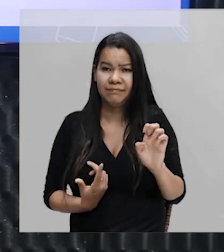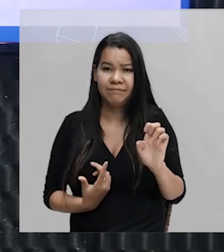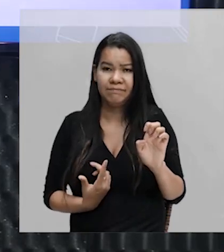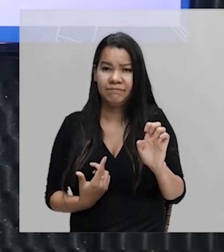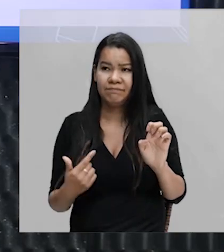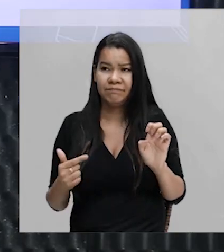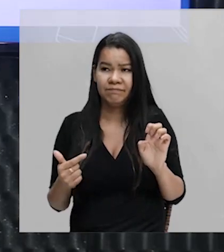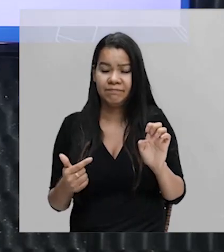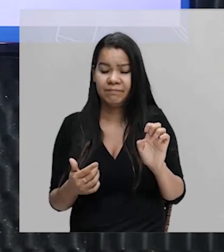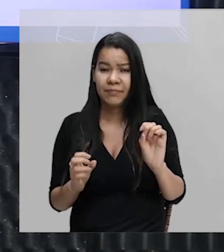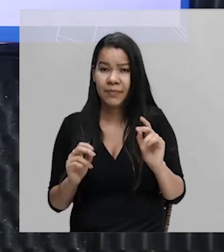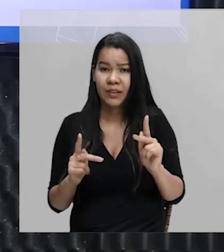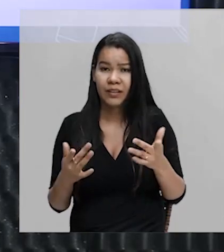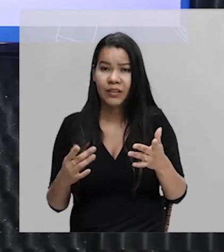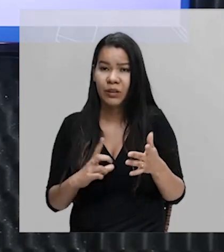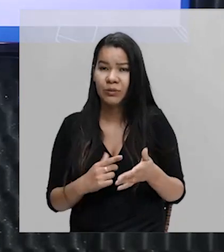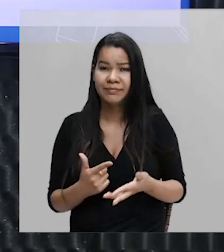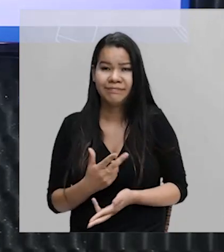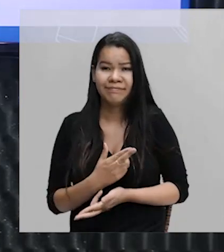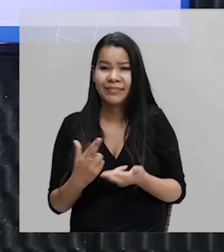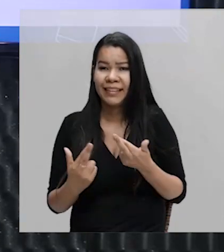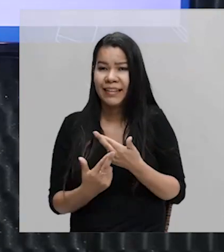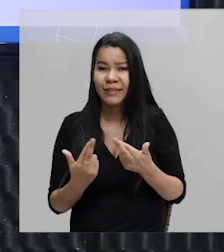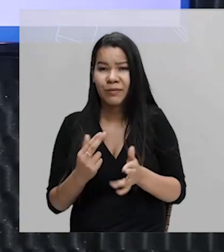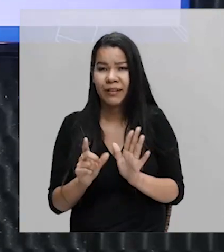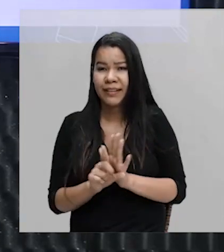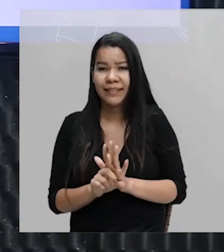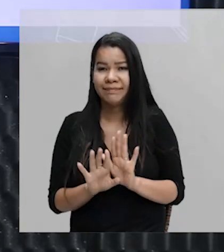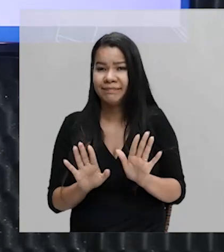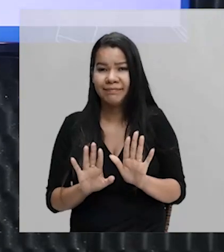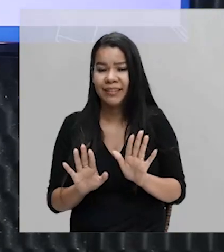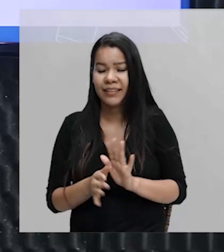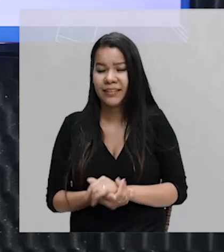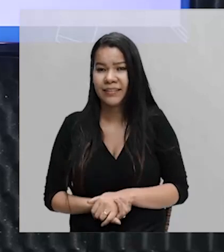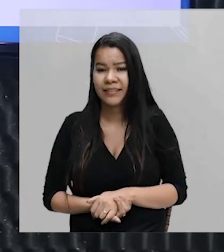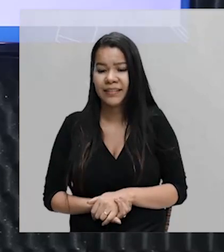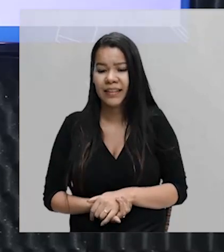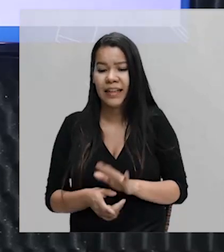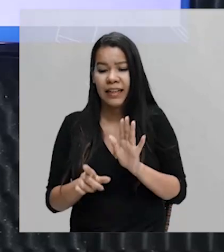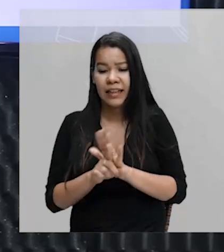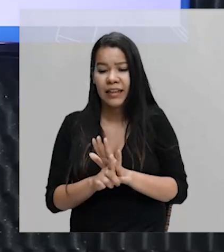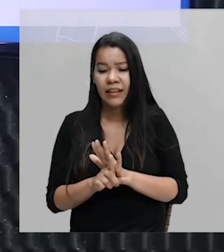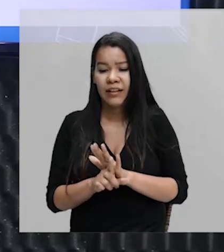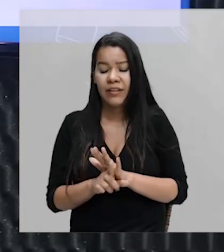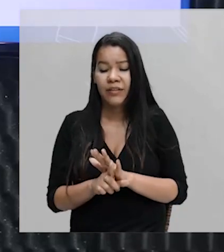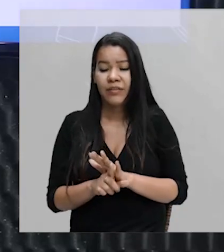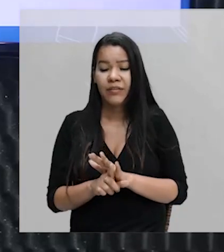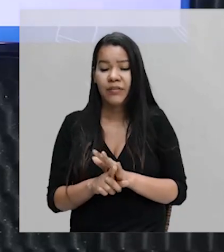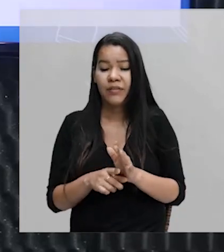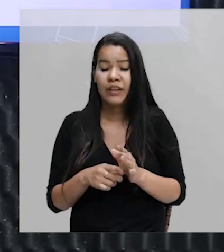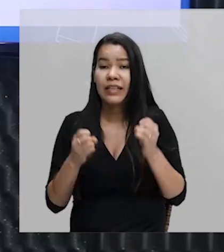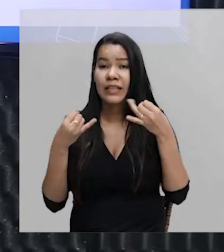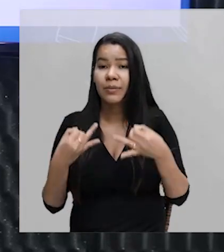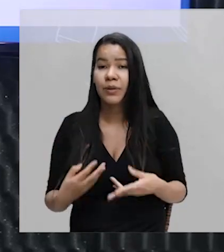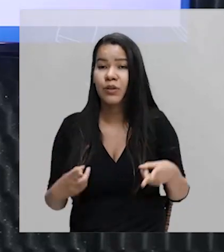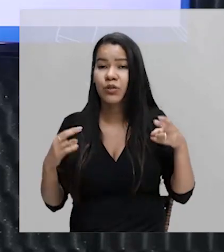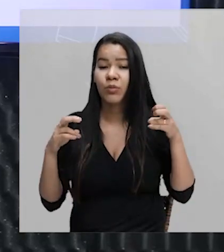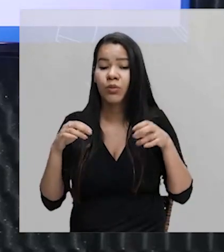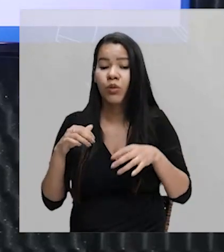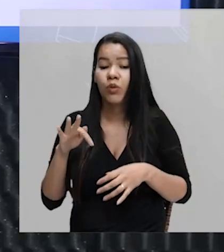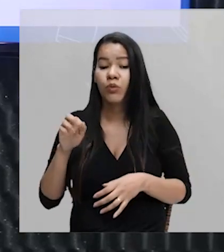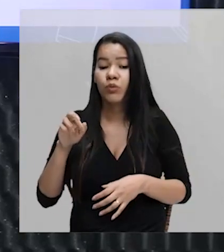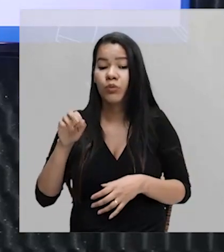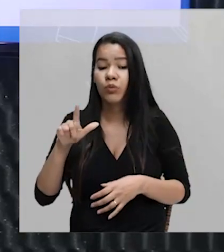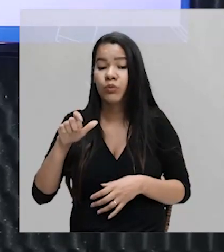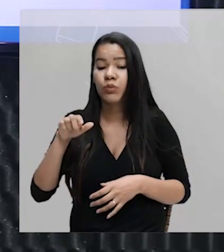constante, tá ok? Então nada disso tem uma relação com a lei de Faraday. A lei de Faraday fala sobre o fluxo magnético e esse